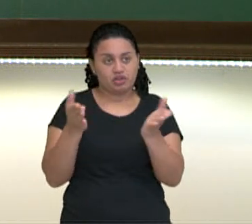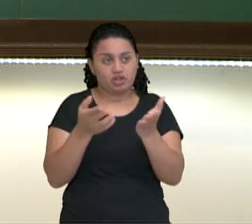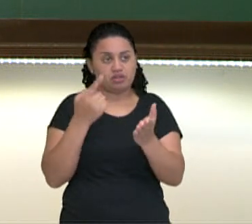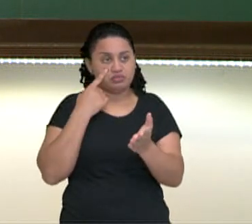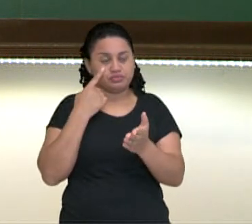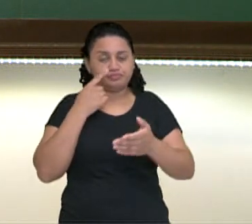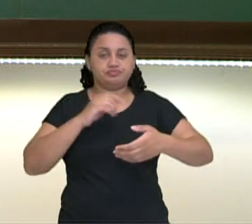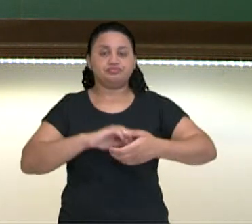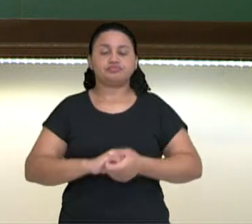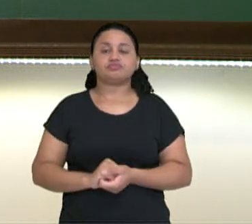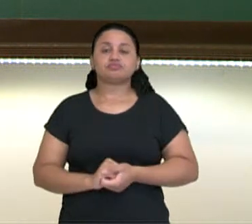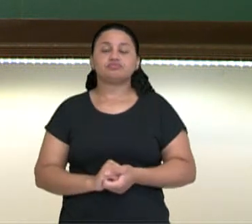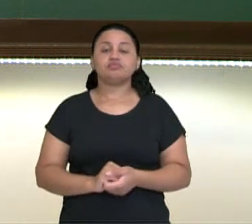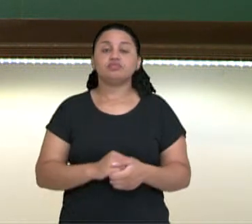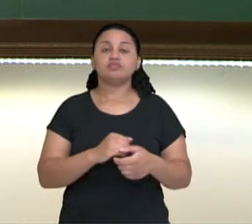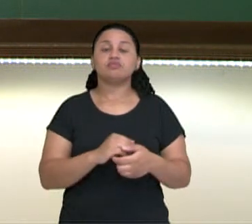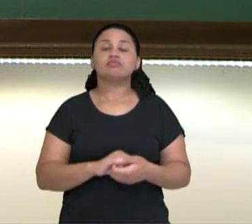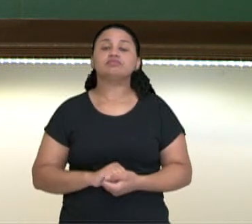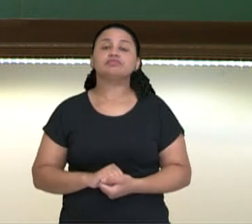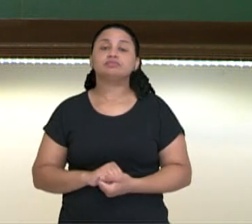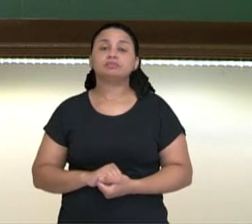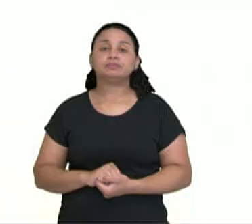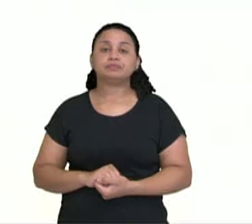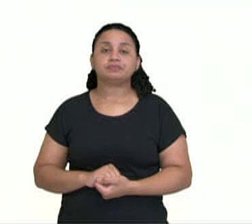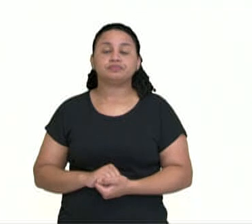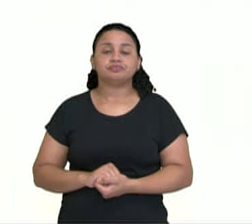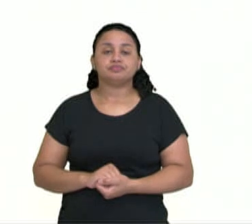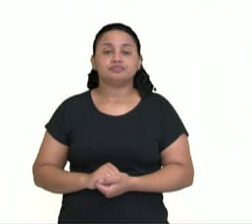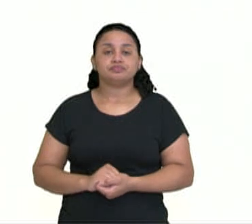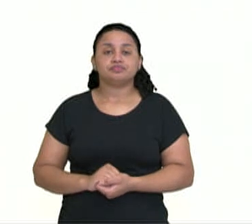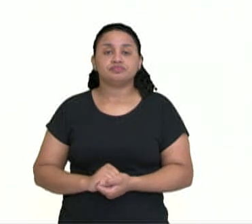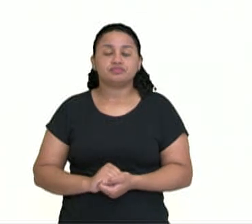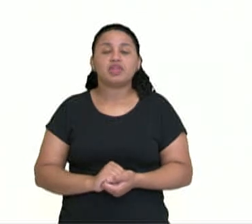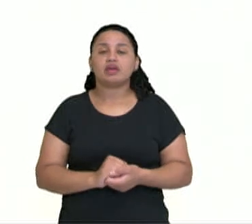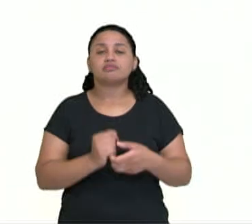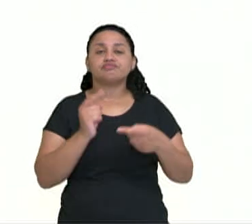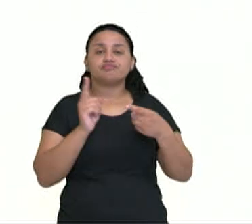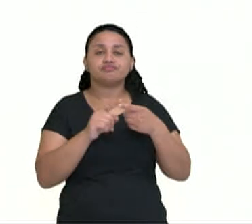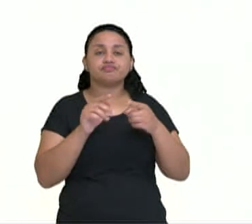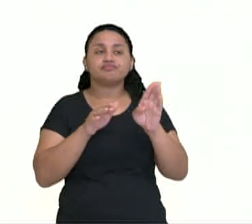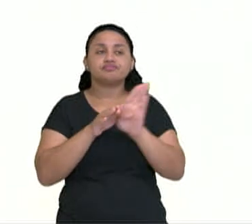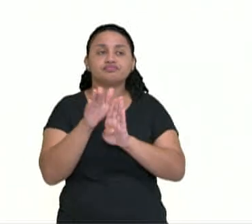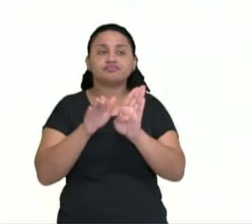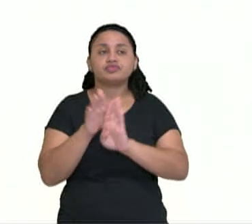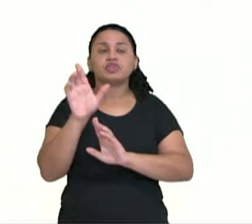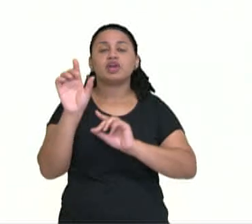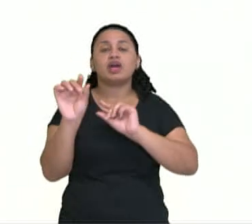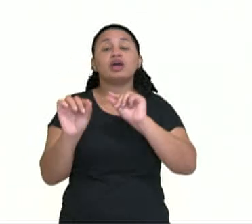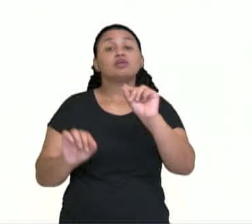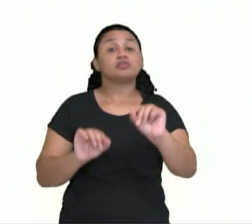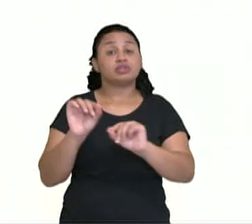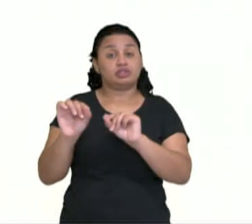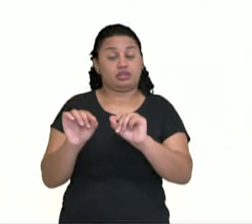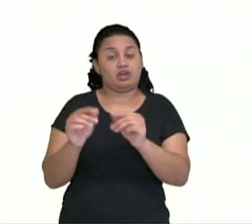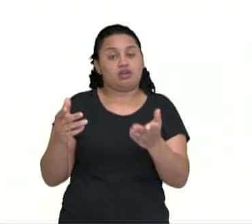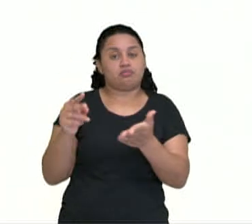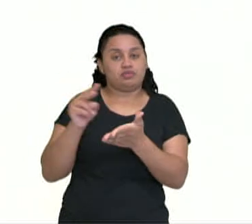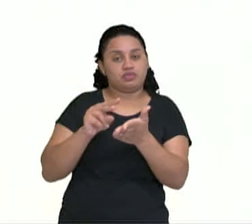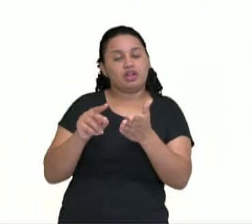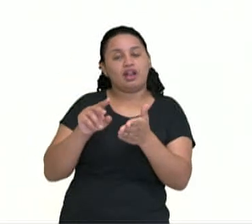ó. Check the website where you are reading it. Normally, fake news comes